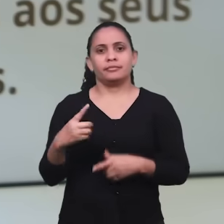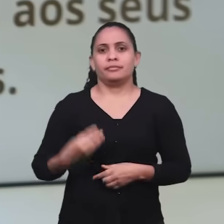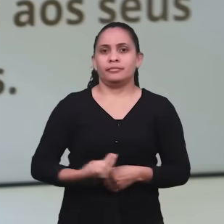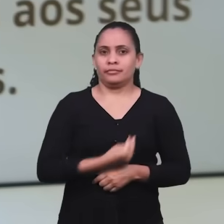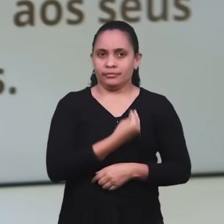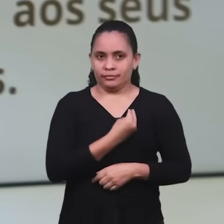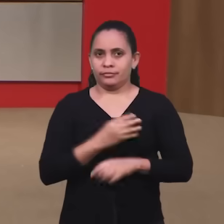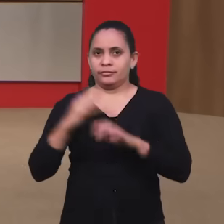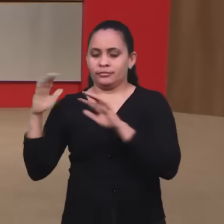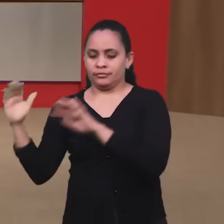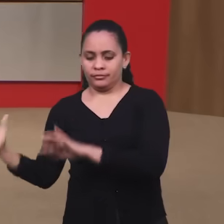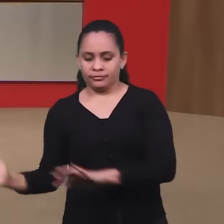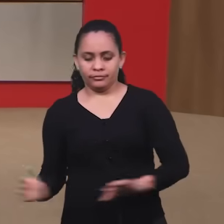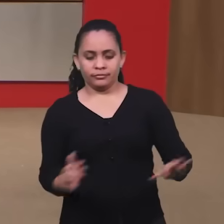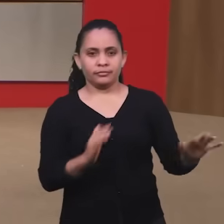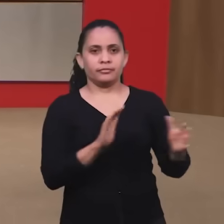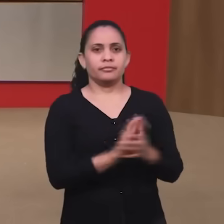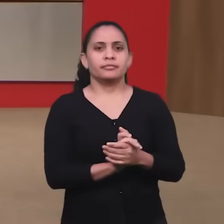nosso meio.